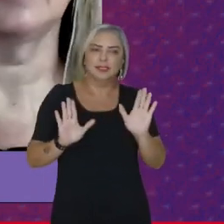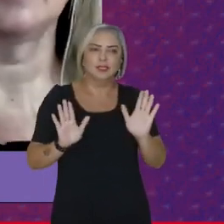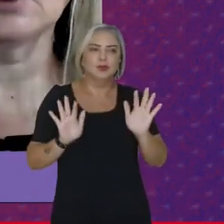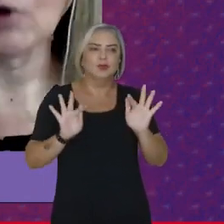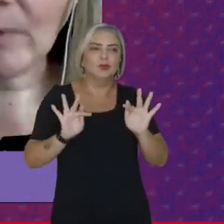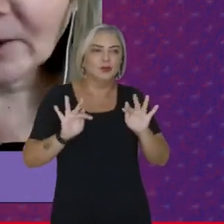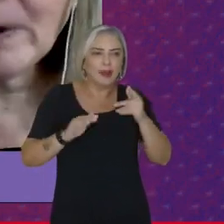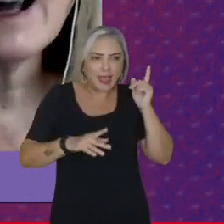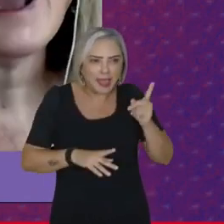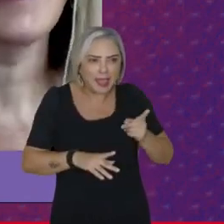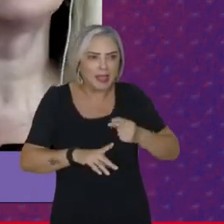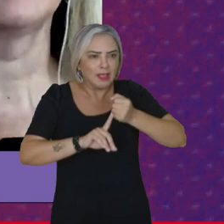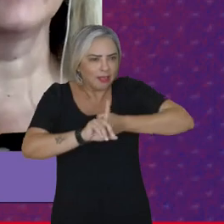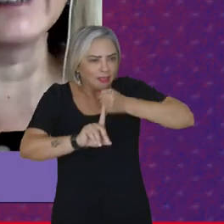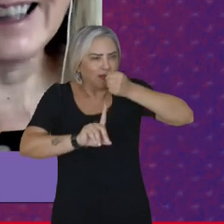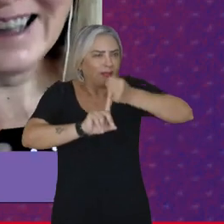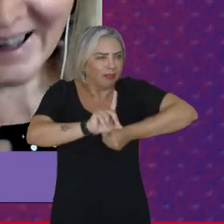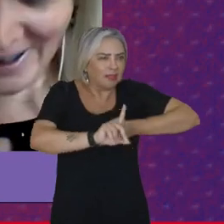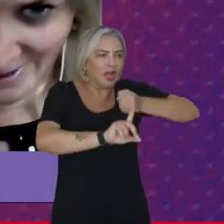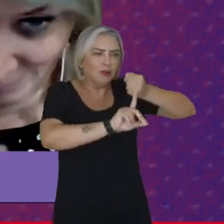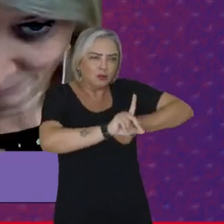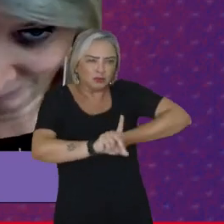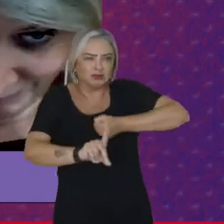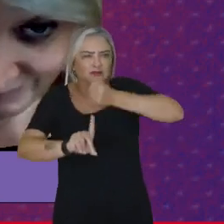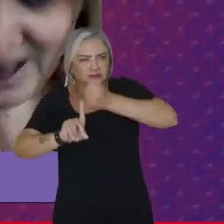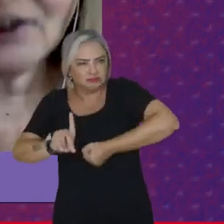da navalha, tomando pancada,